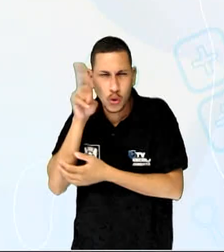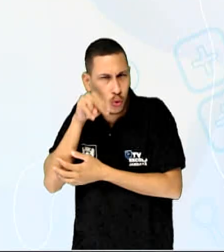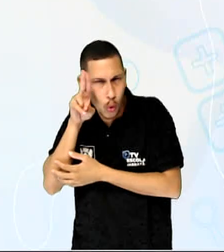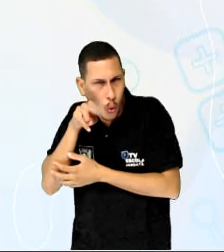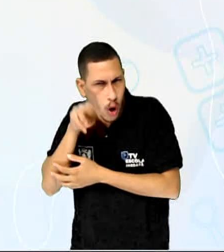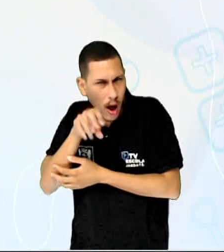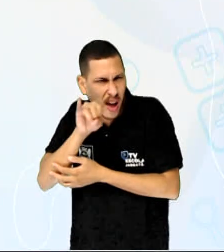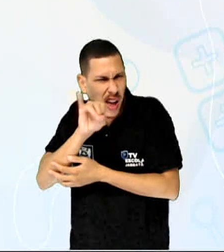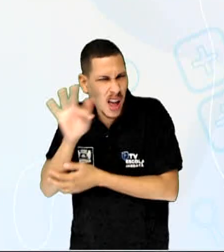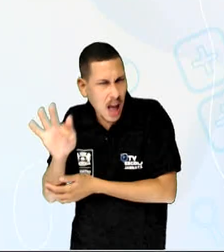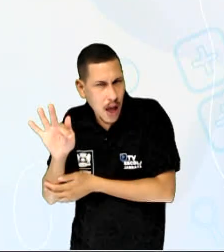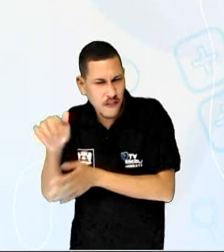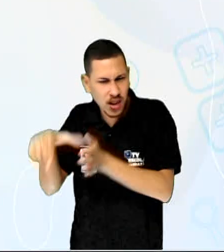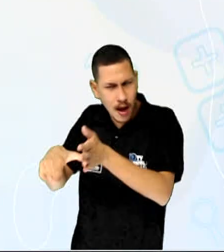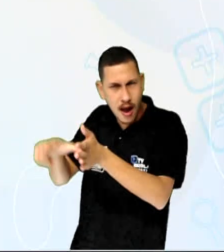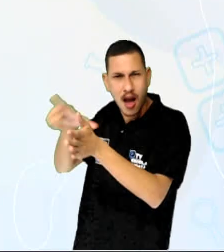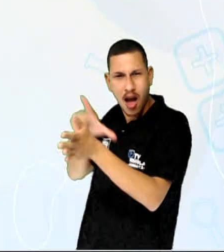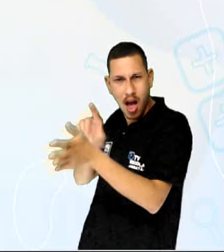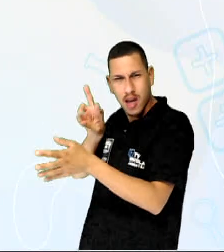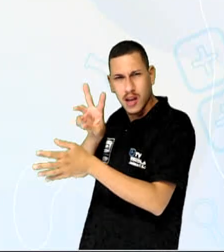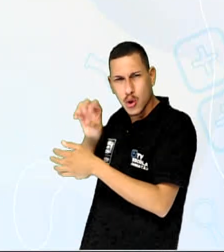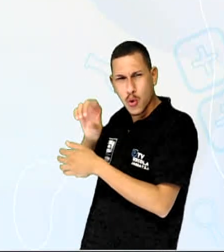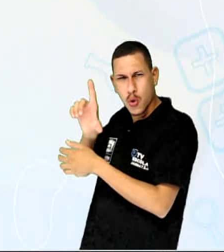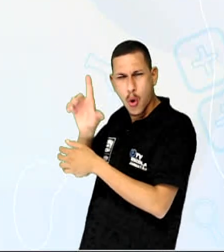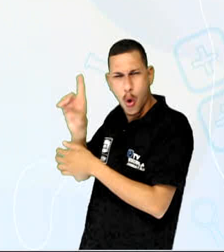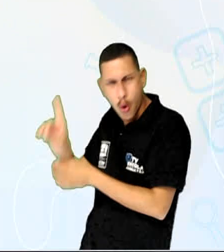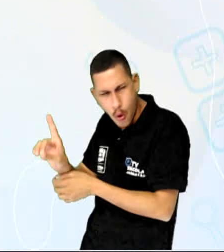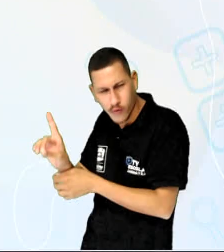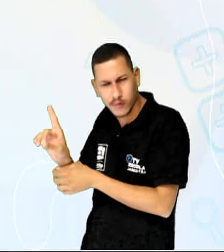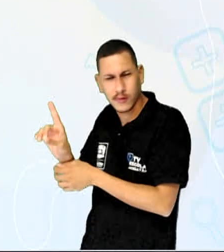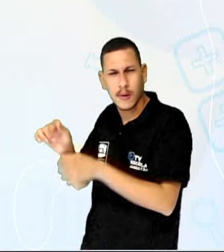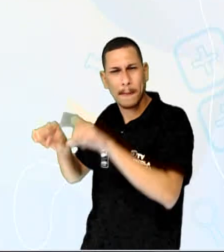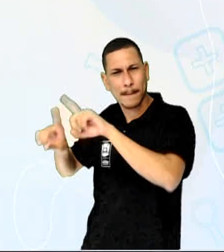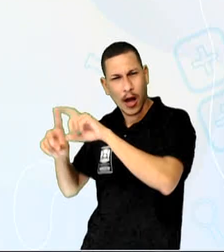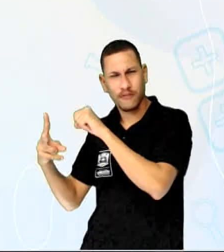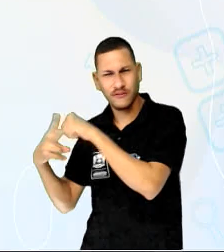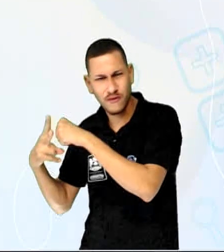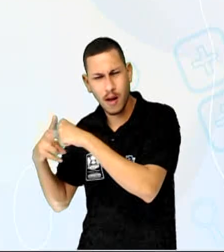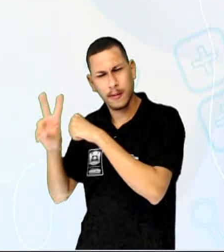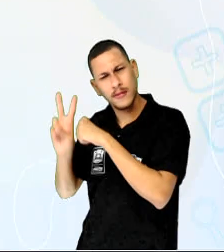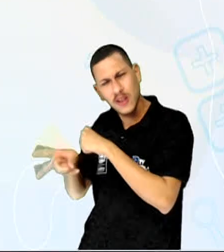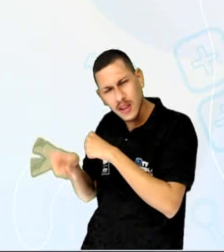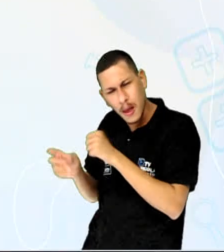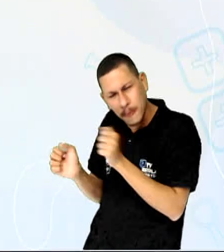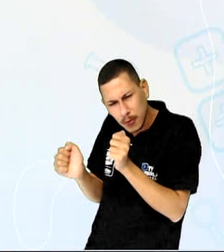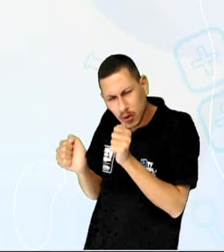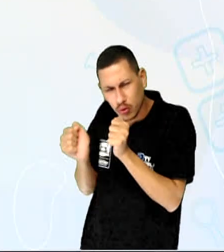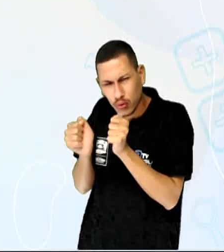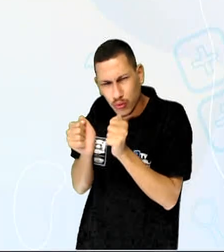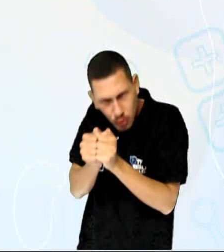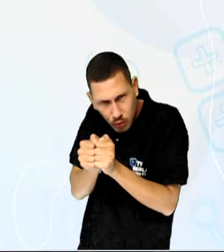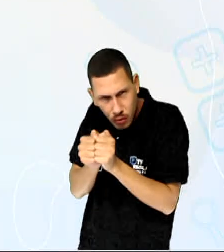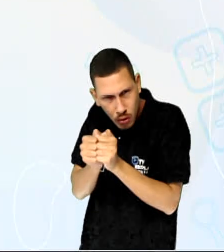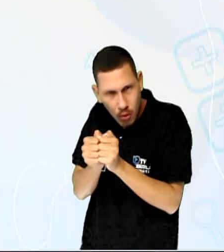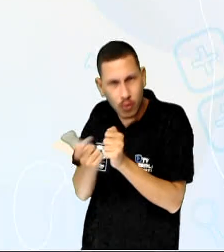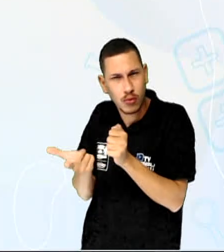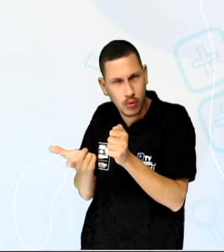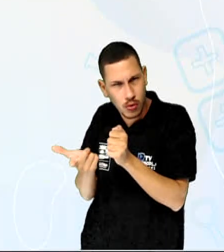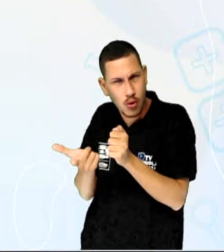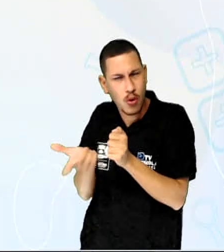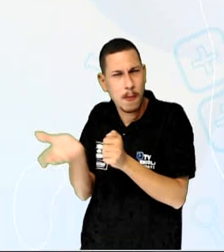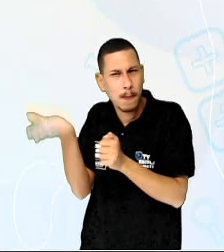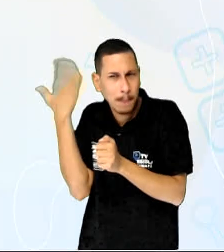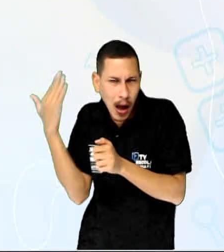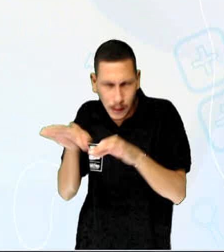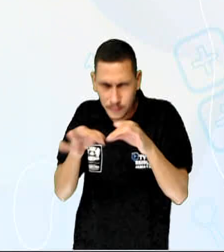if antes de would mais o verbo. Sempre coladinho com o